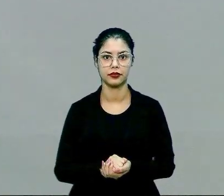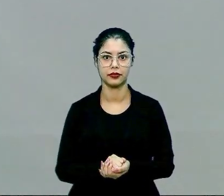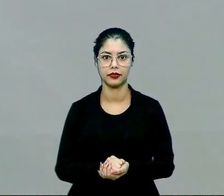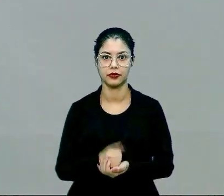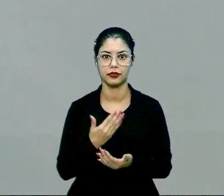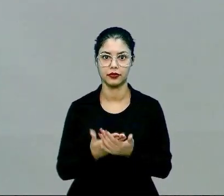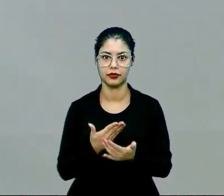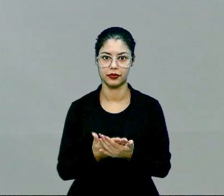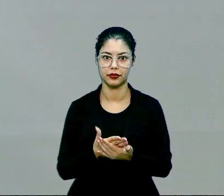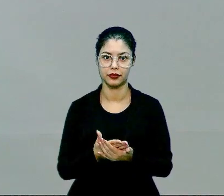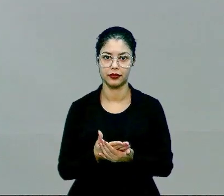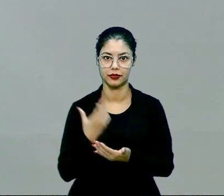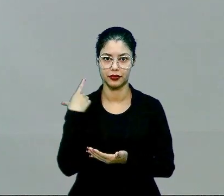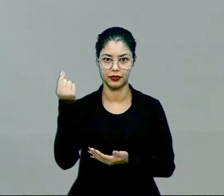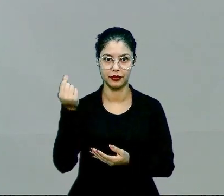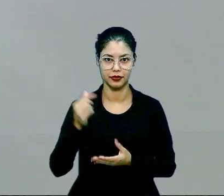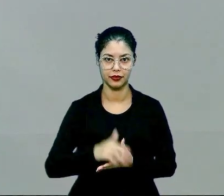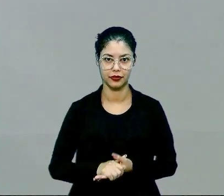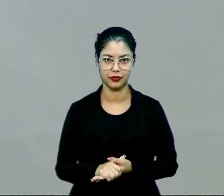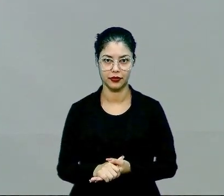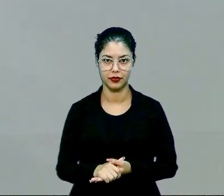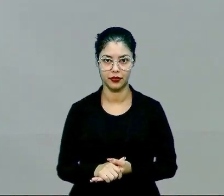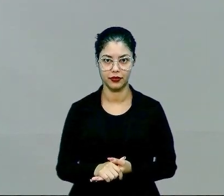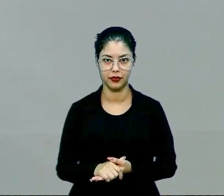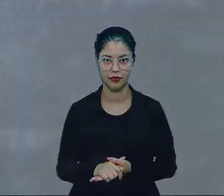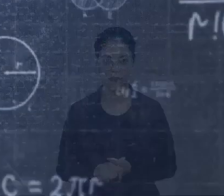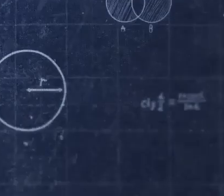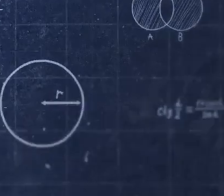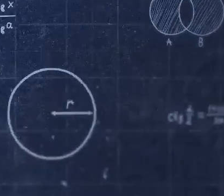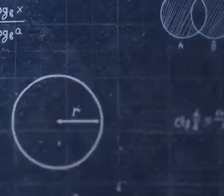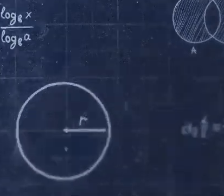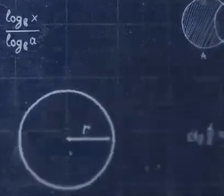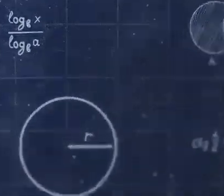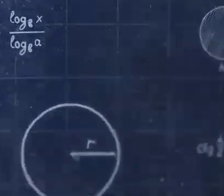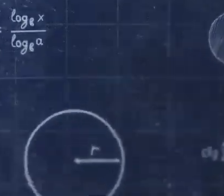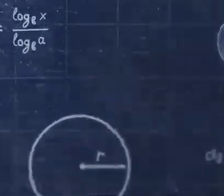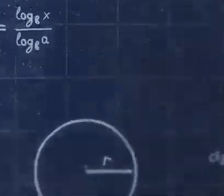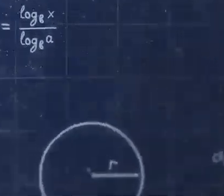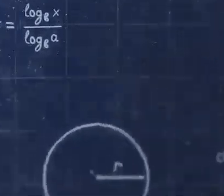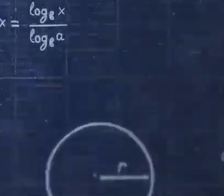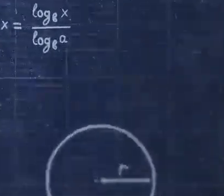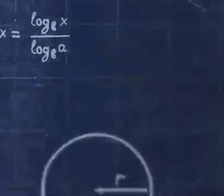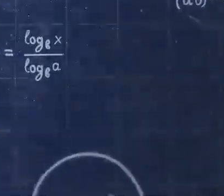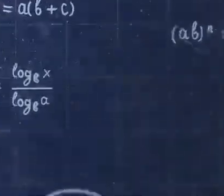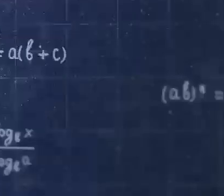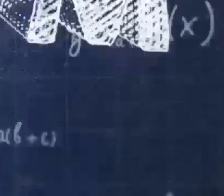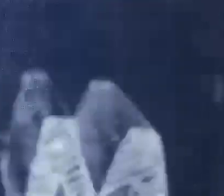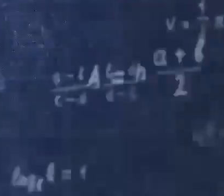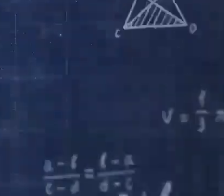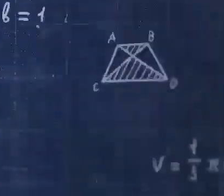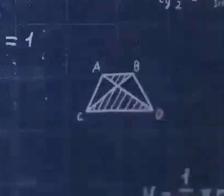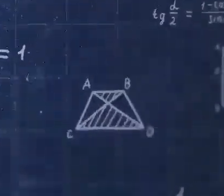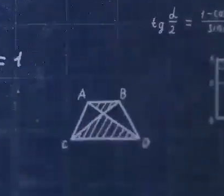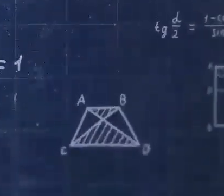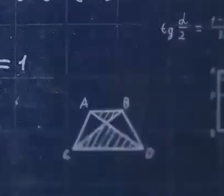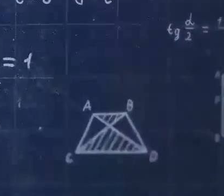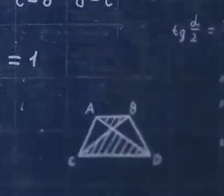Itele, Izaga e fui!